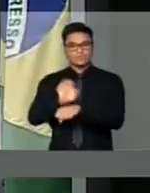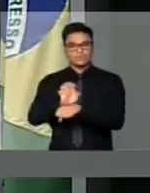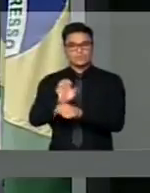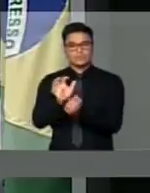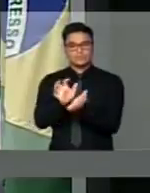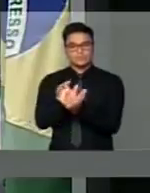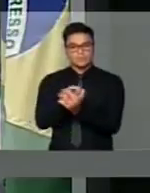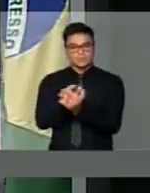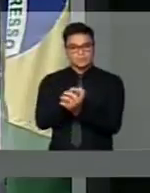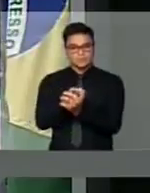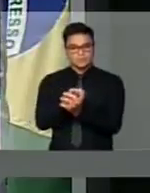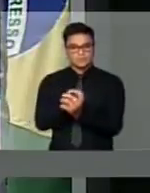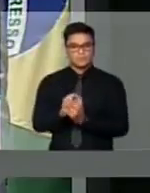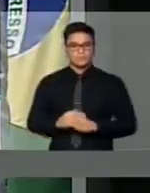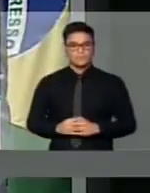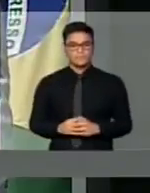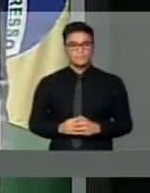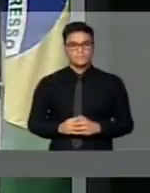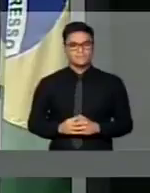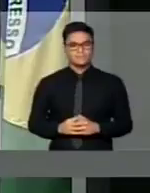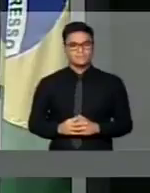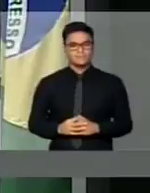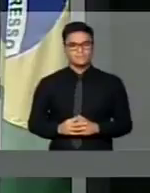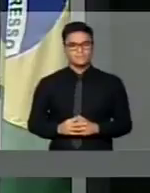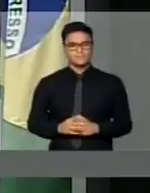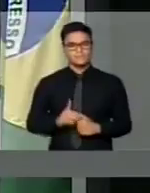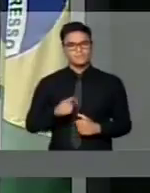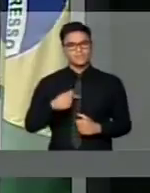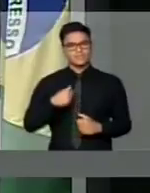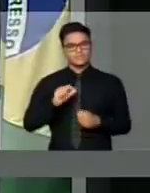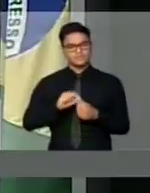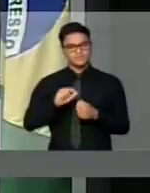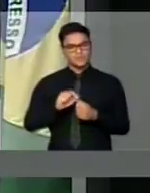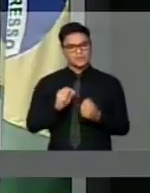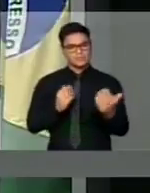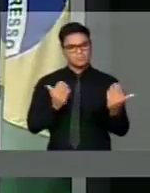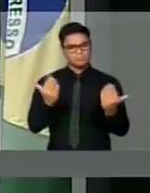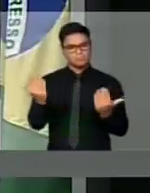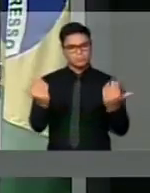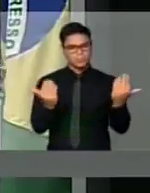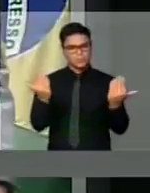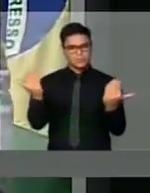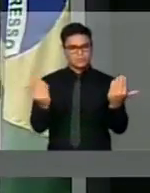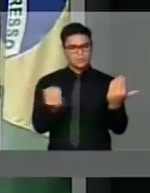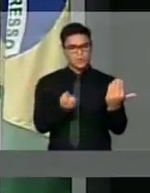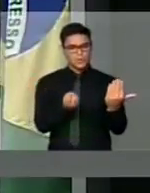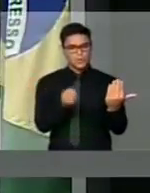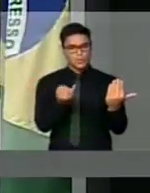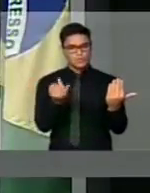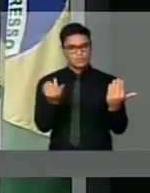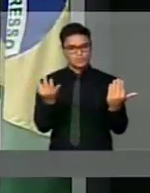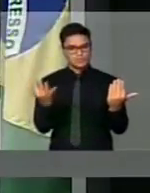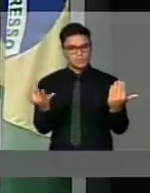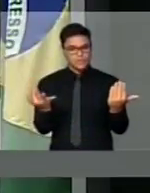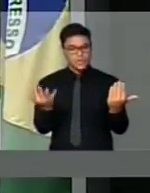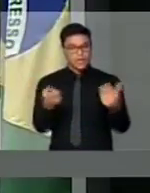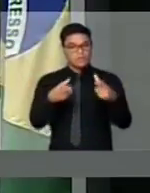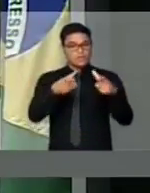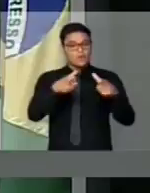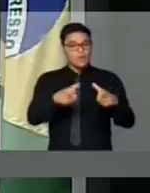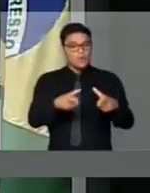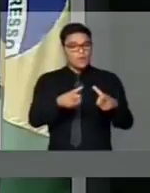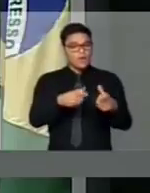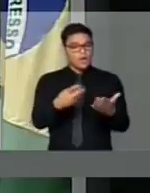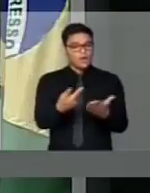Pernambuco. Quando a gente faz um comparativo dos números e da onde há uma maior